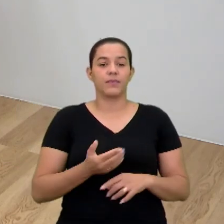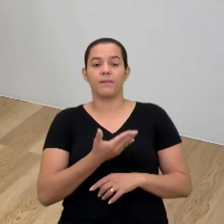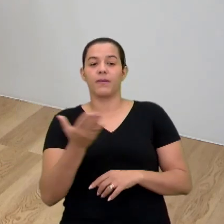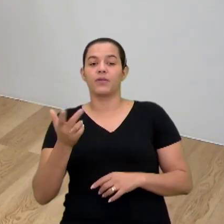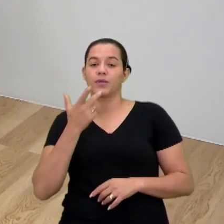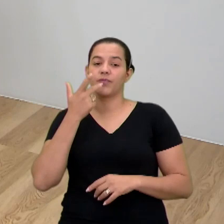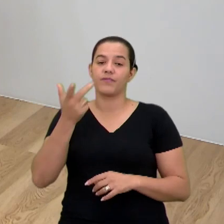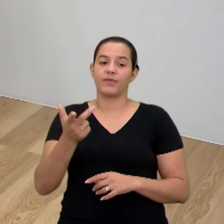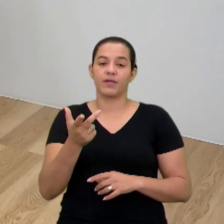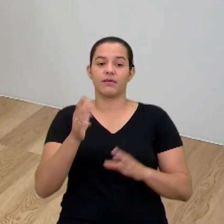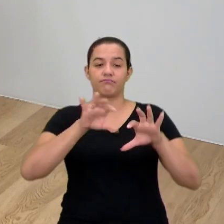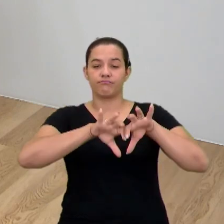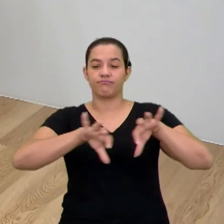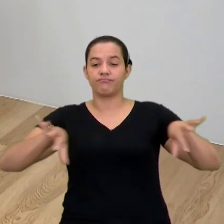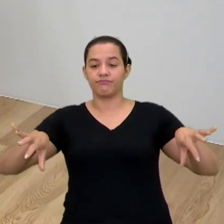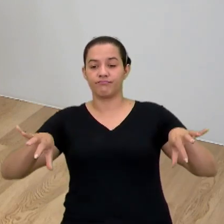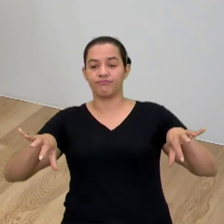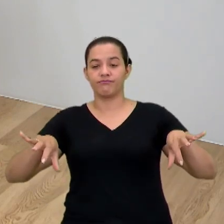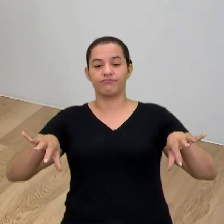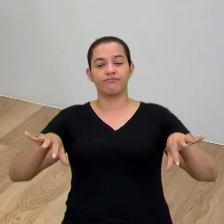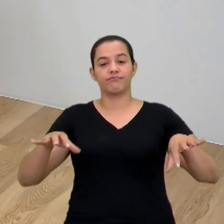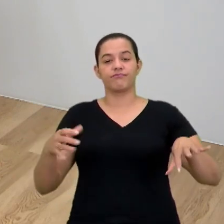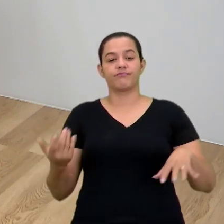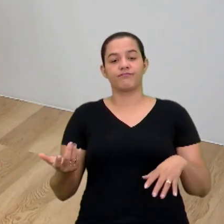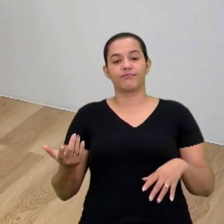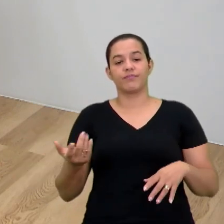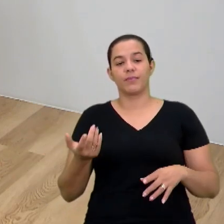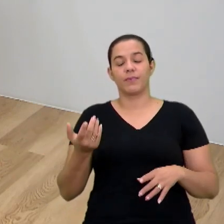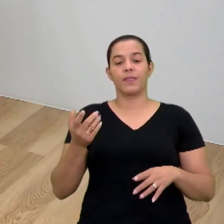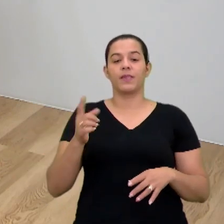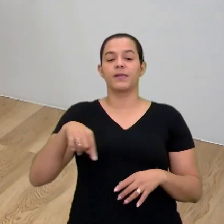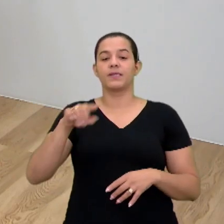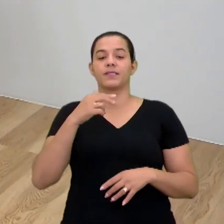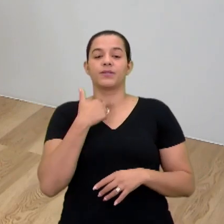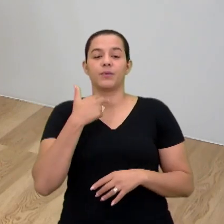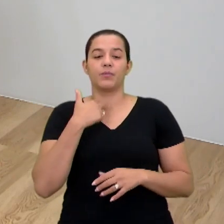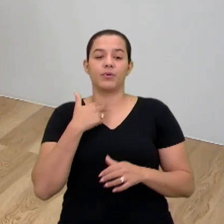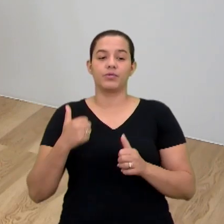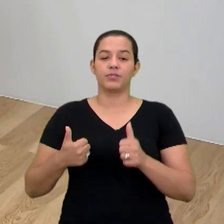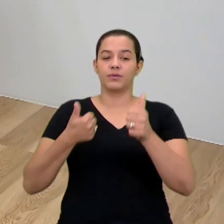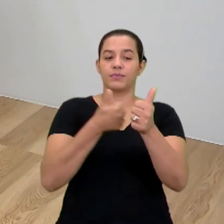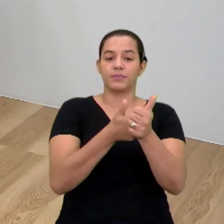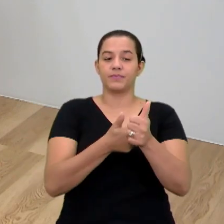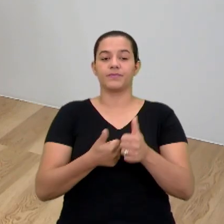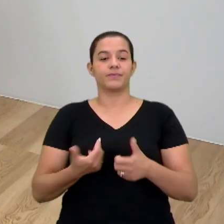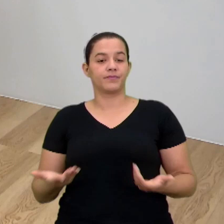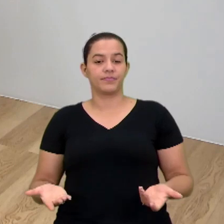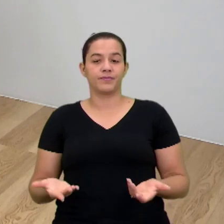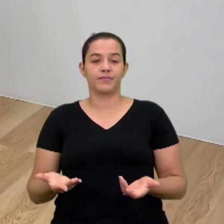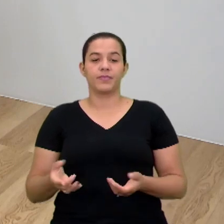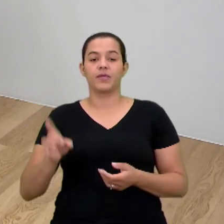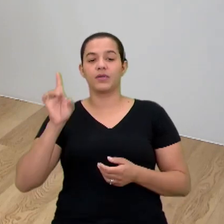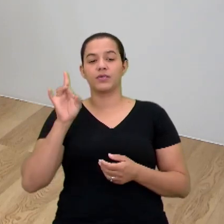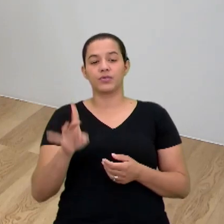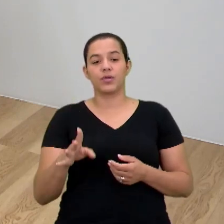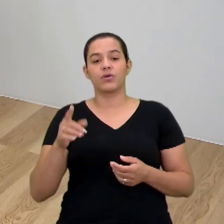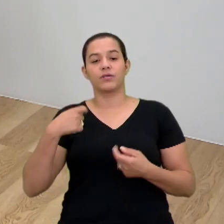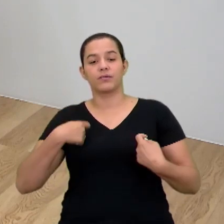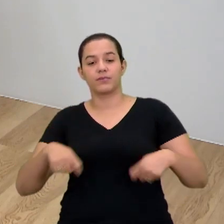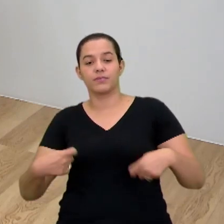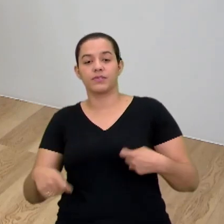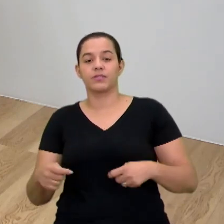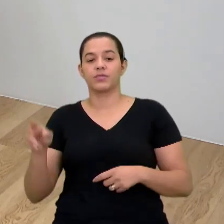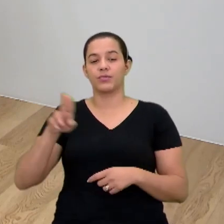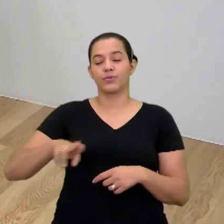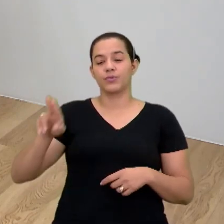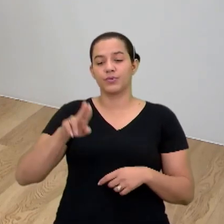quer dizer que ele está, por exemplo, de certa forma, que ele não pode acompanhar. É o simples fato dele ter que usar